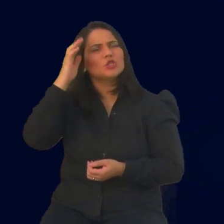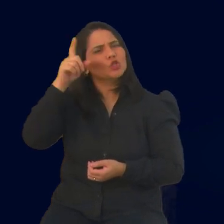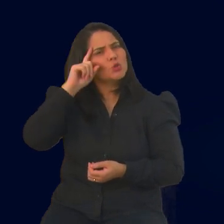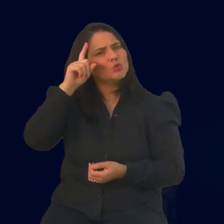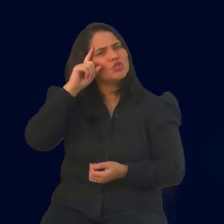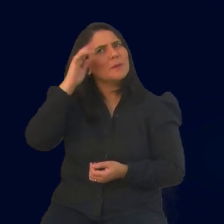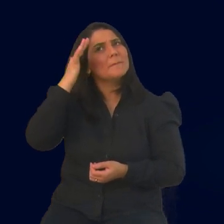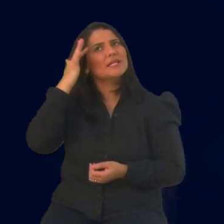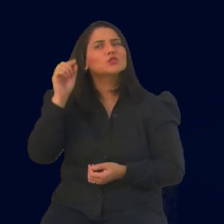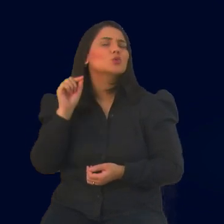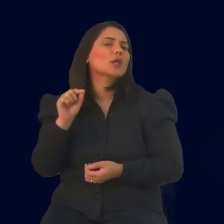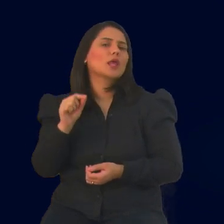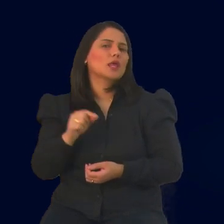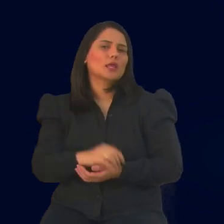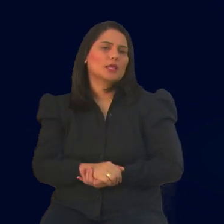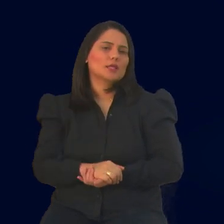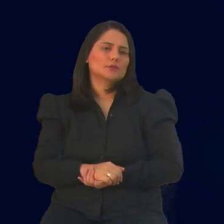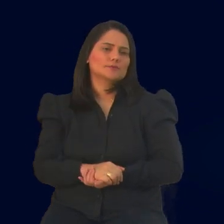casa?